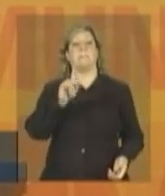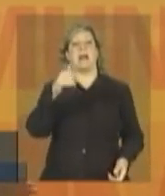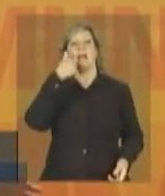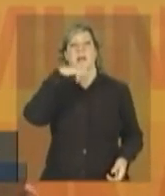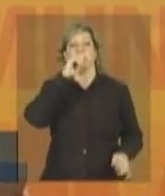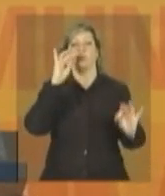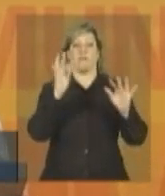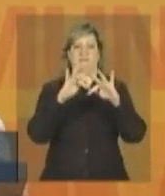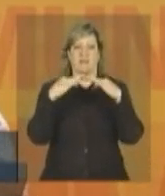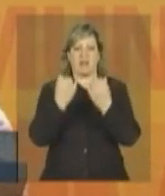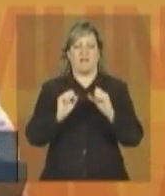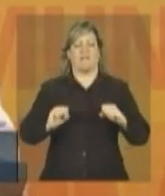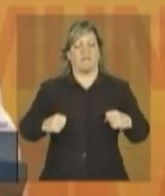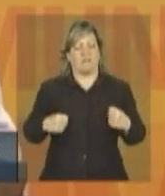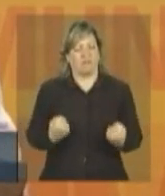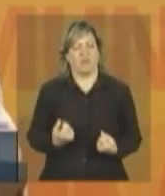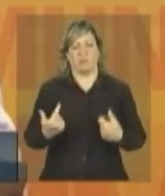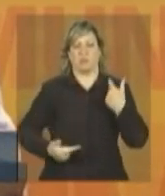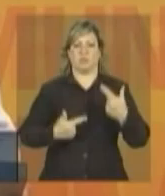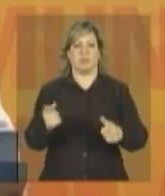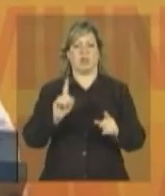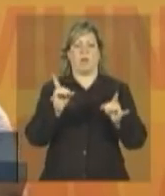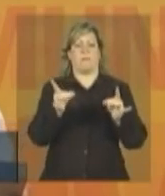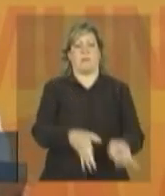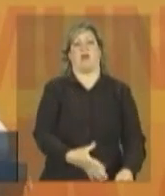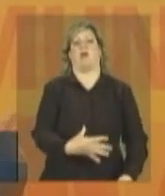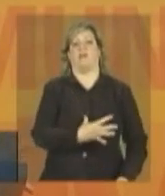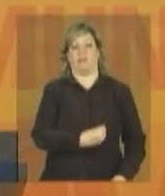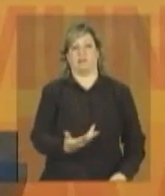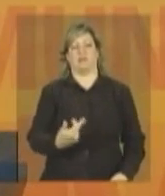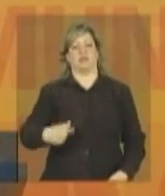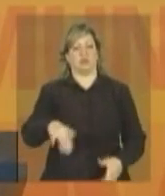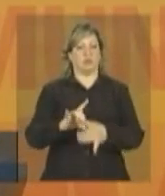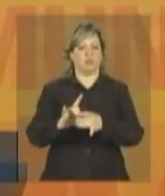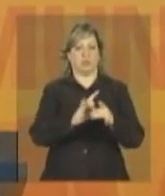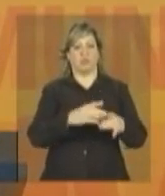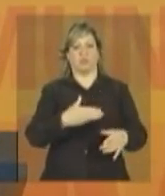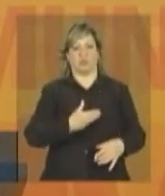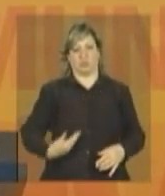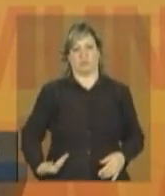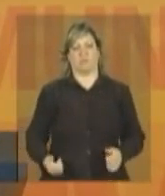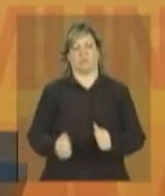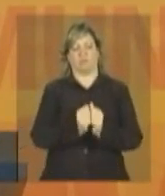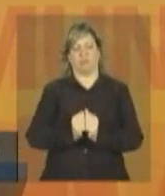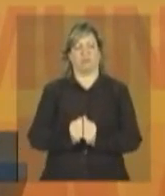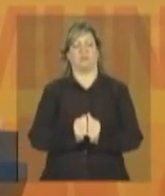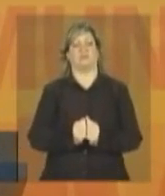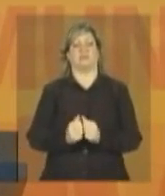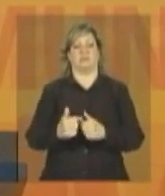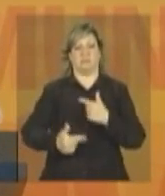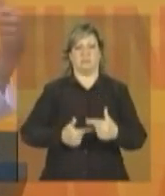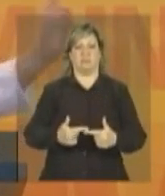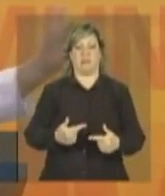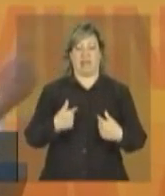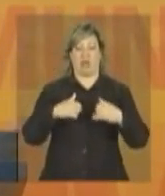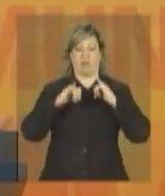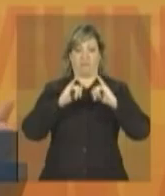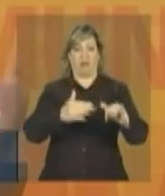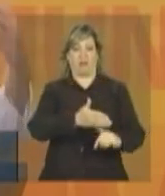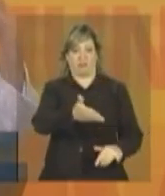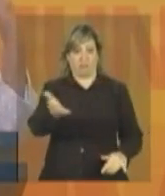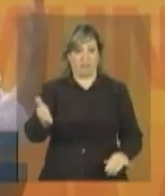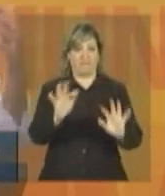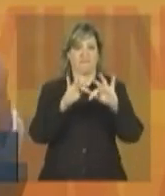não desistir, para não abandonar seu filho. Eu quero dizer a eles que nós